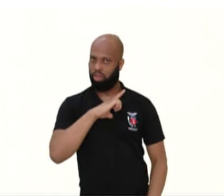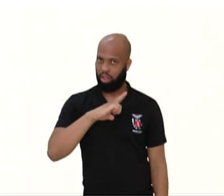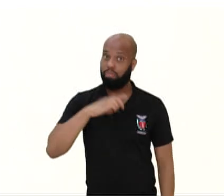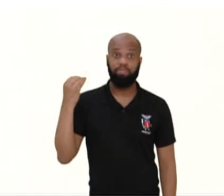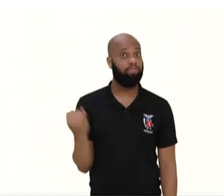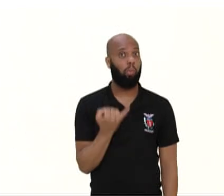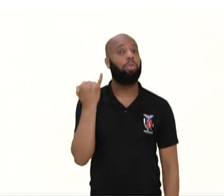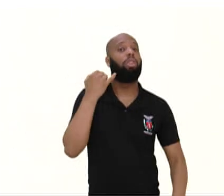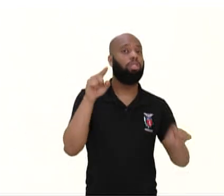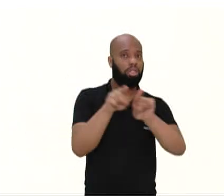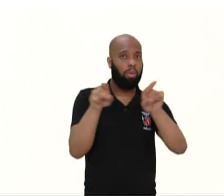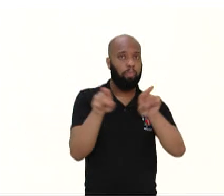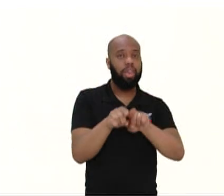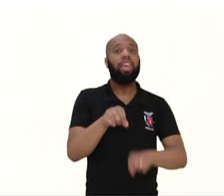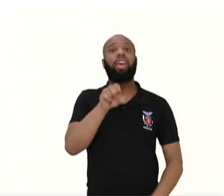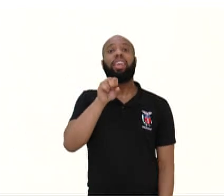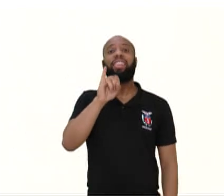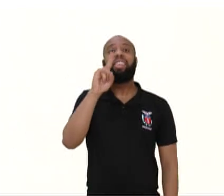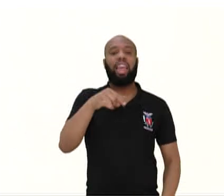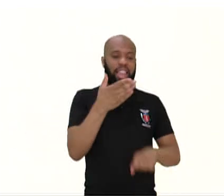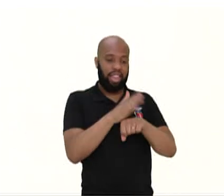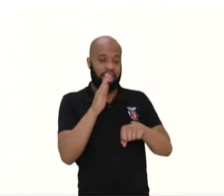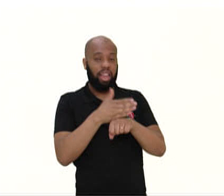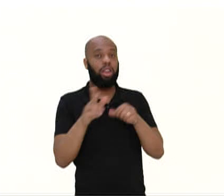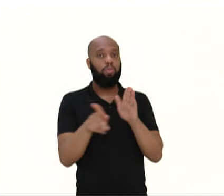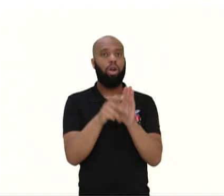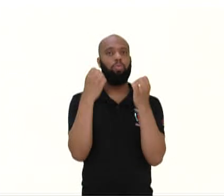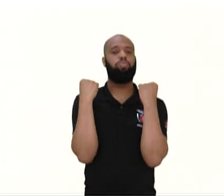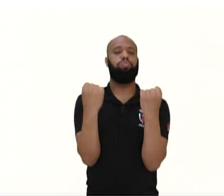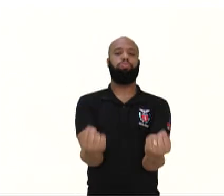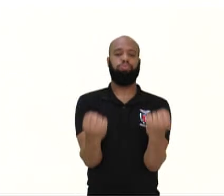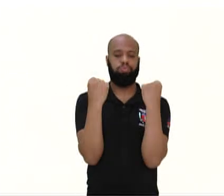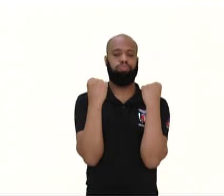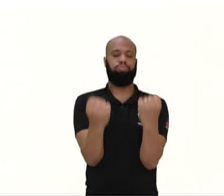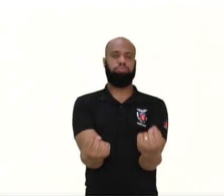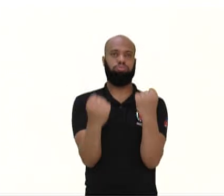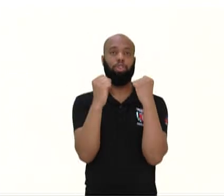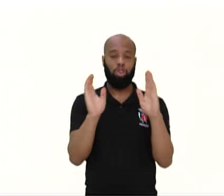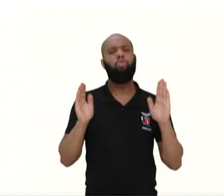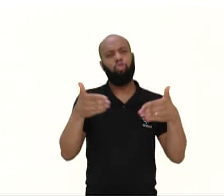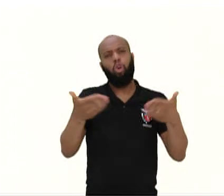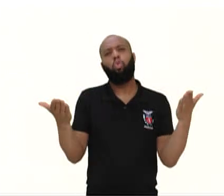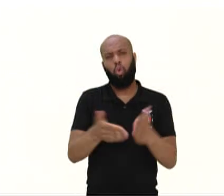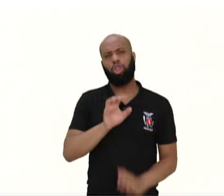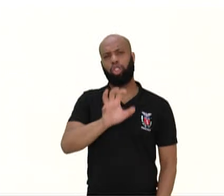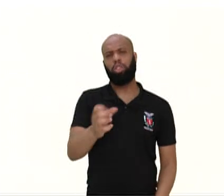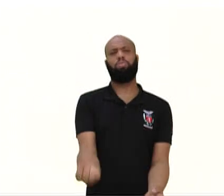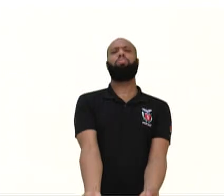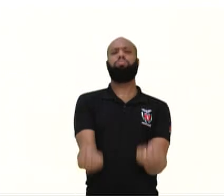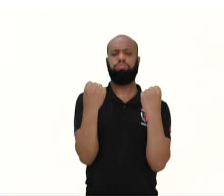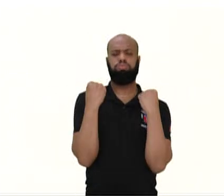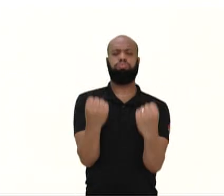descanso é importantíssimo quando falamos de treino de musculação. Não somente, mas o nosso foco na aula de hoje é a